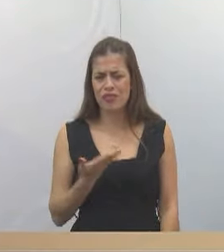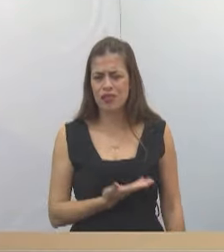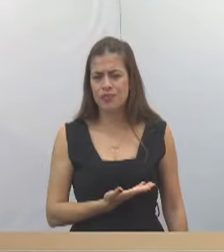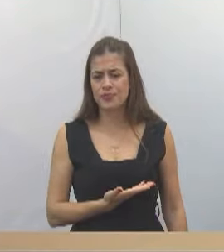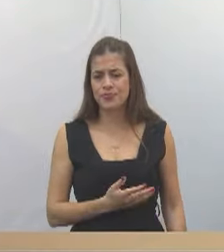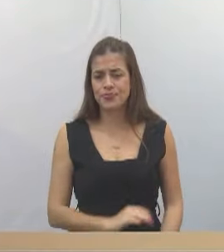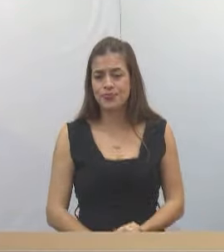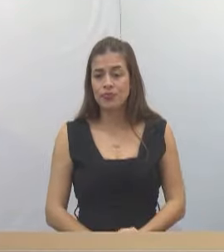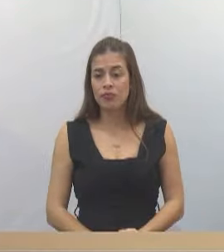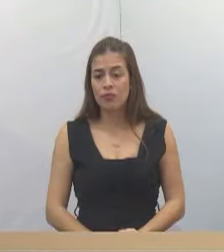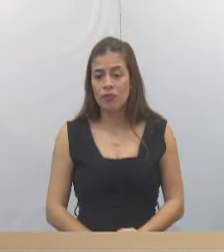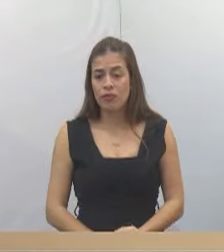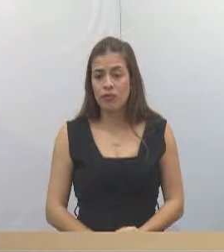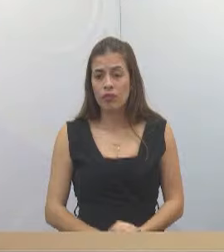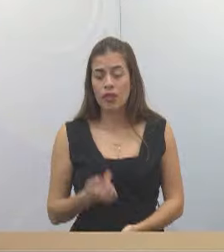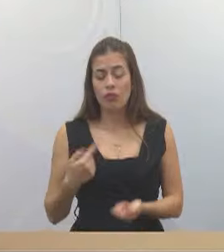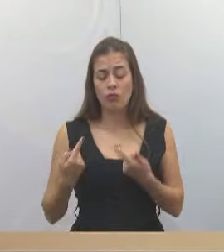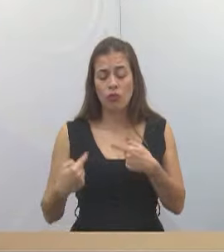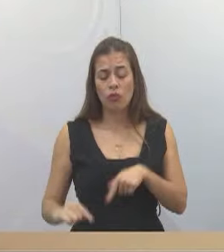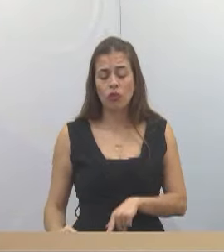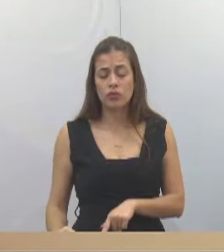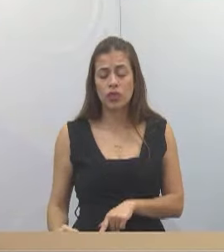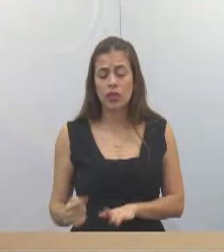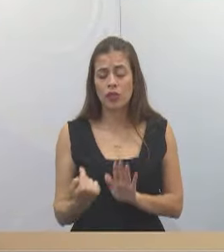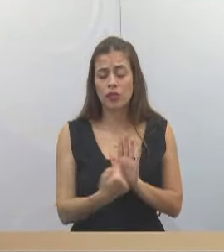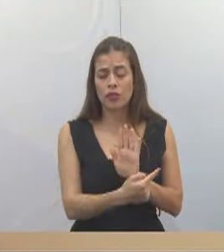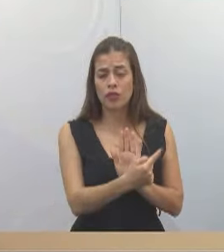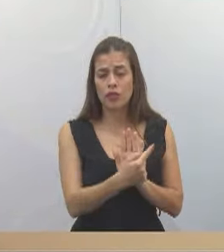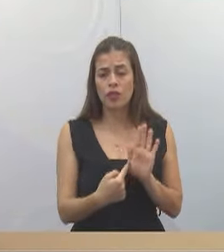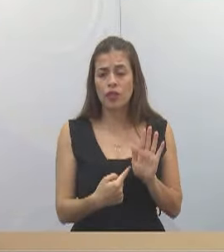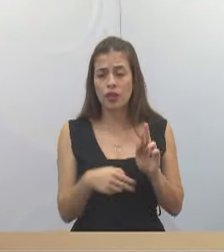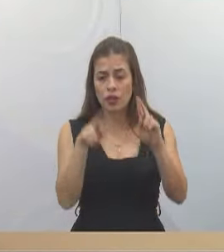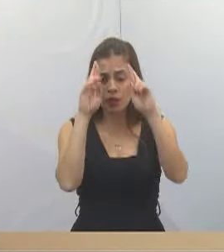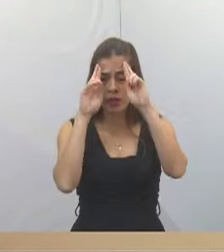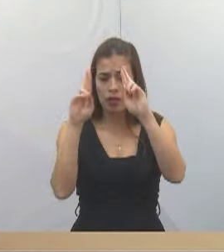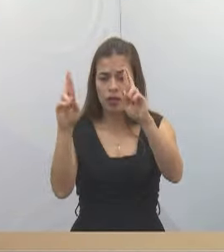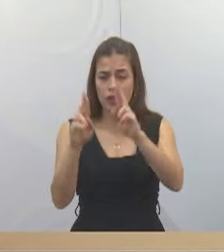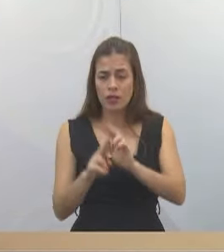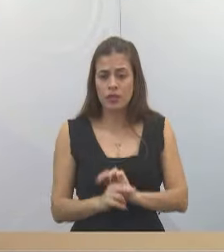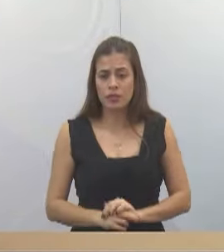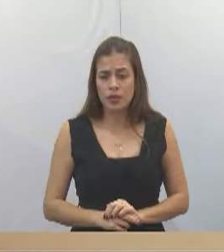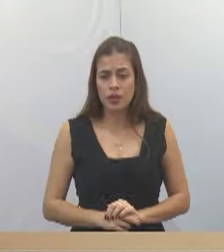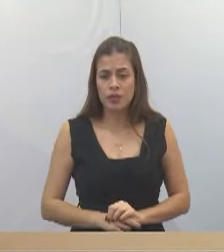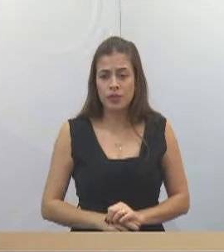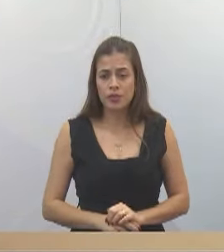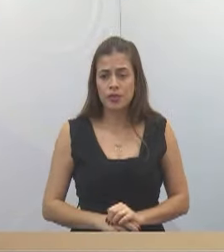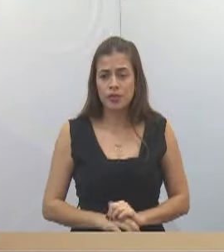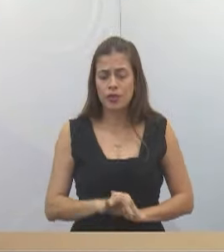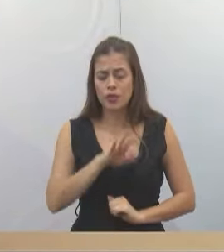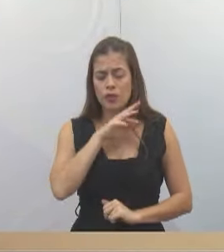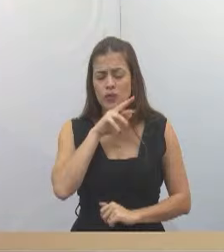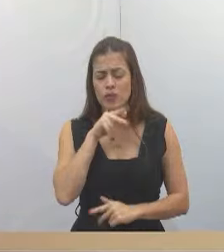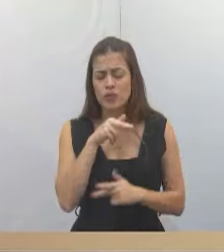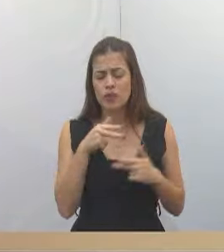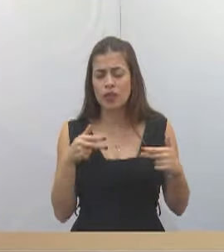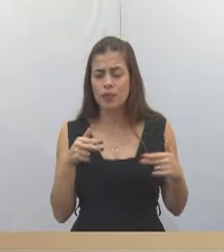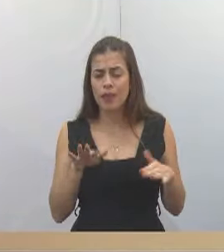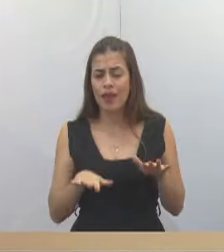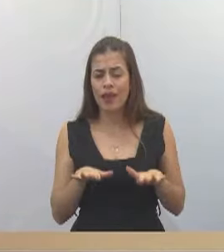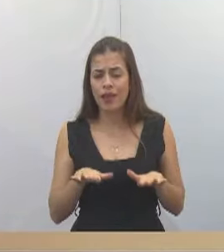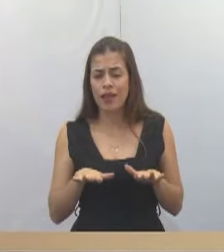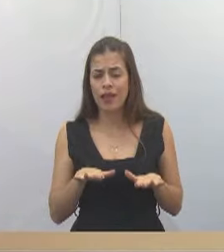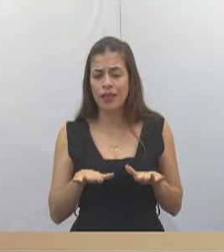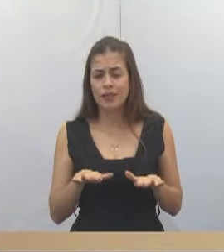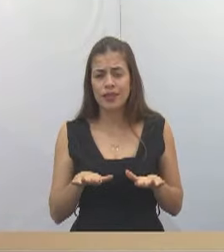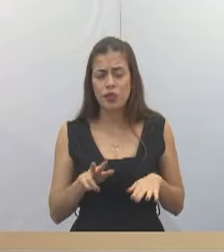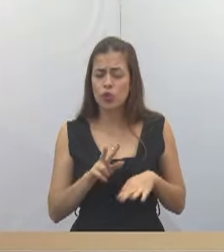dessa. Eu serei contrário ao veto por respeito a esses animais que muitas das vezes não